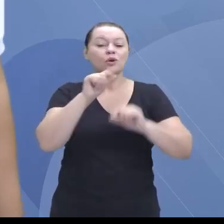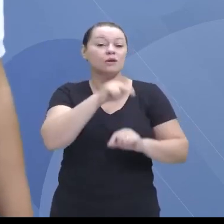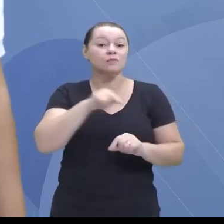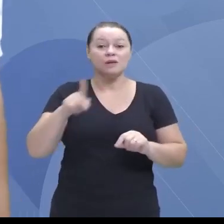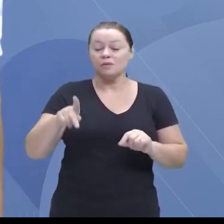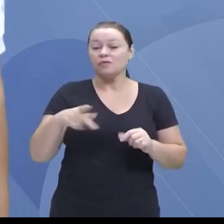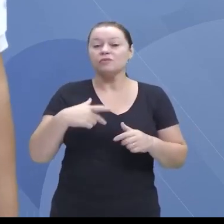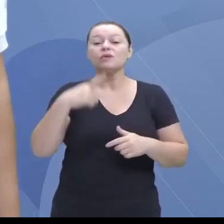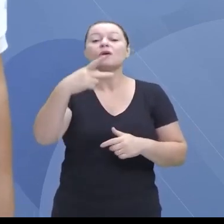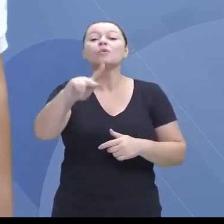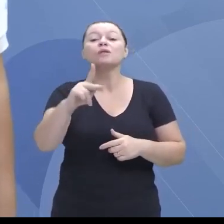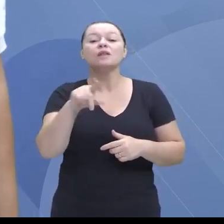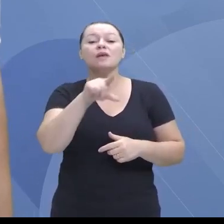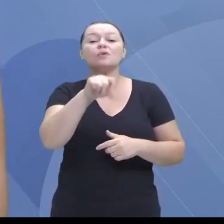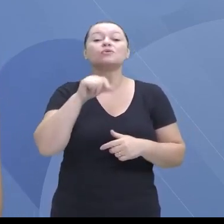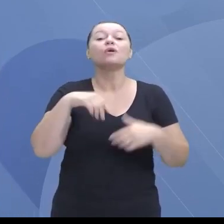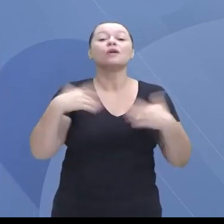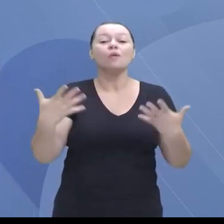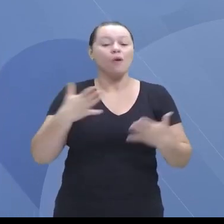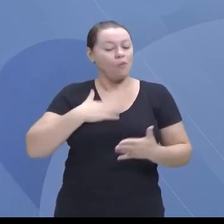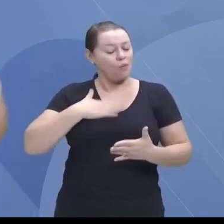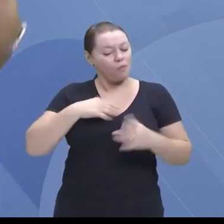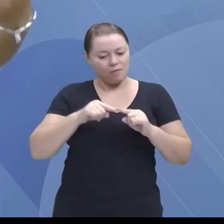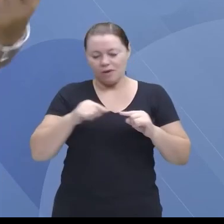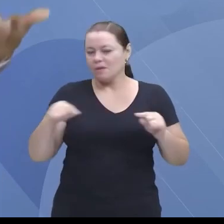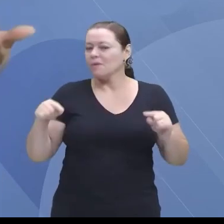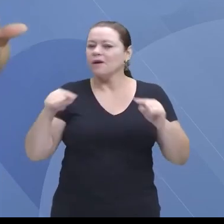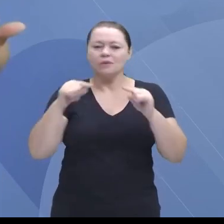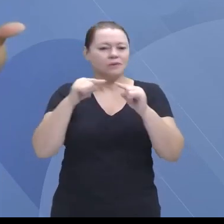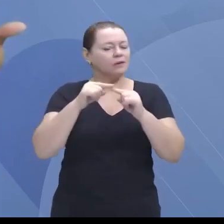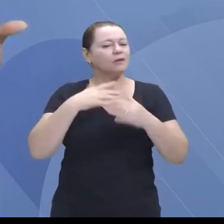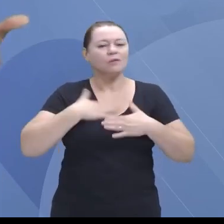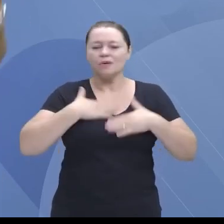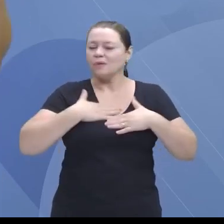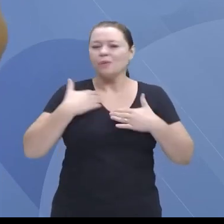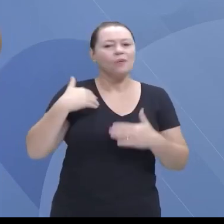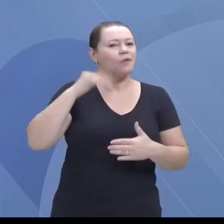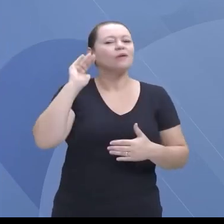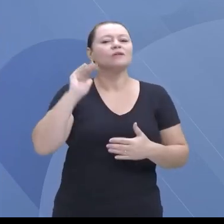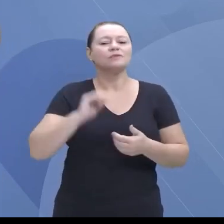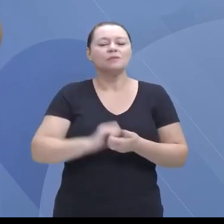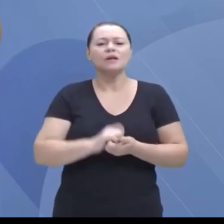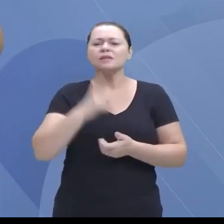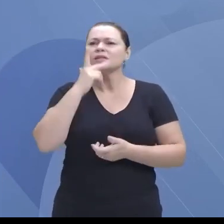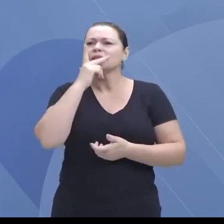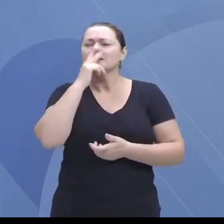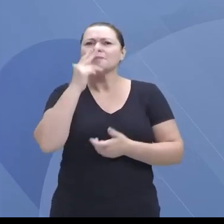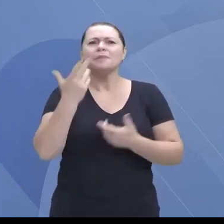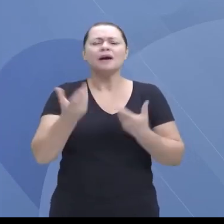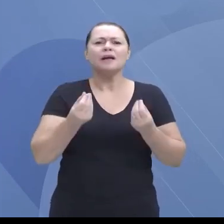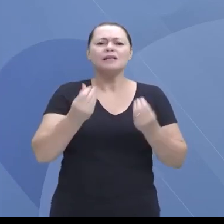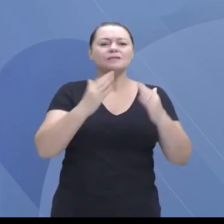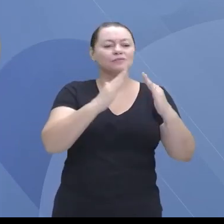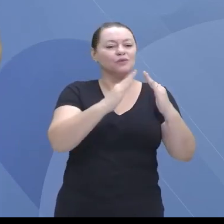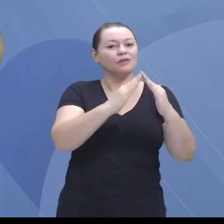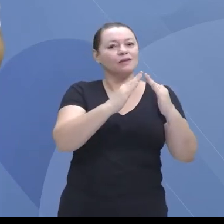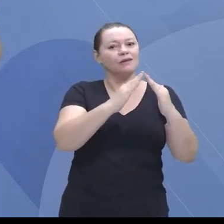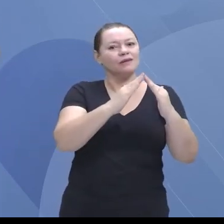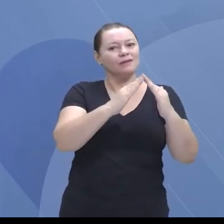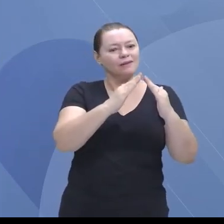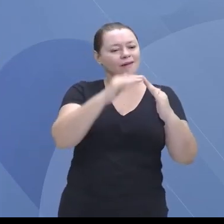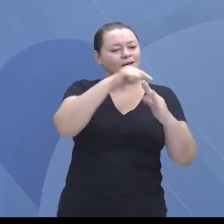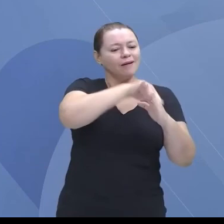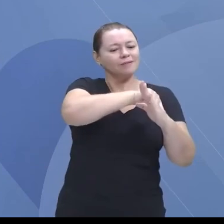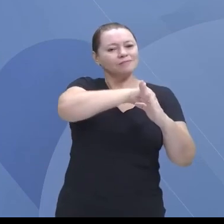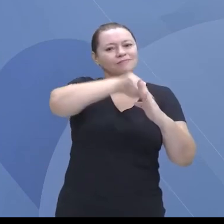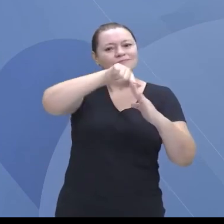preferido. O meu é o triângulo. Triângulo, que parece o quê? Telhado, telhado das casas.